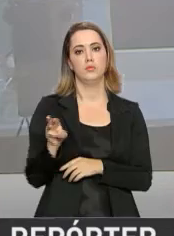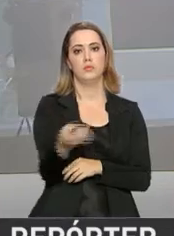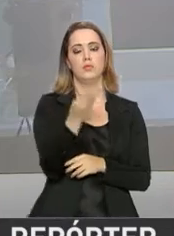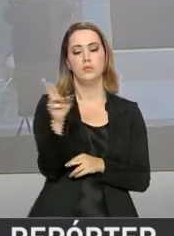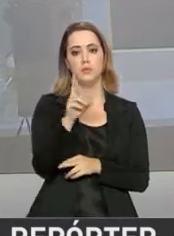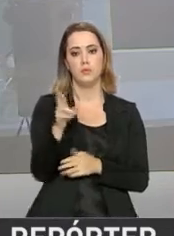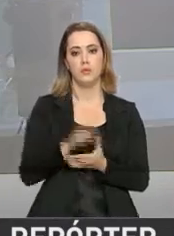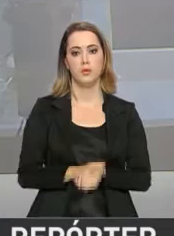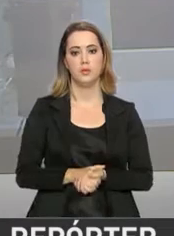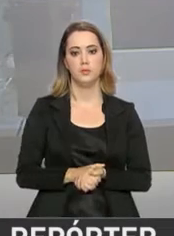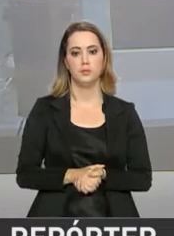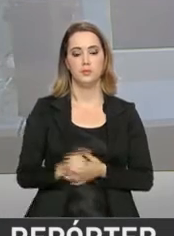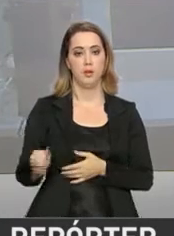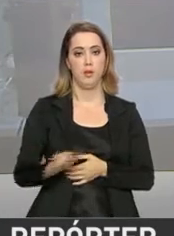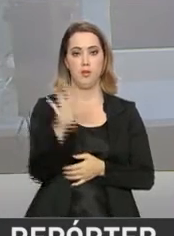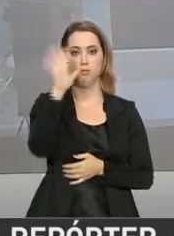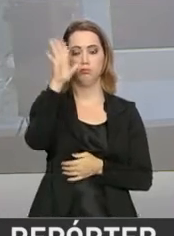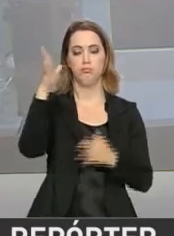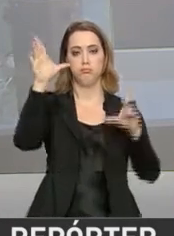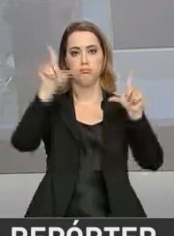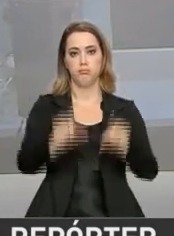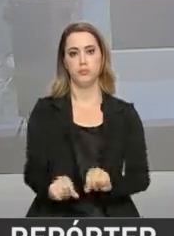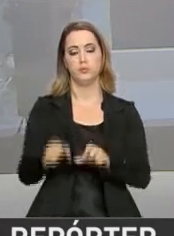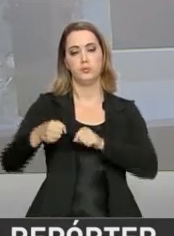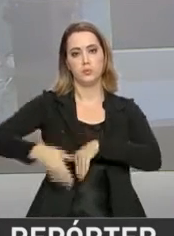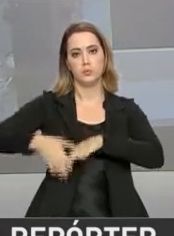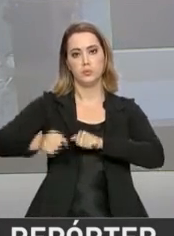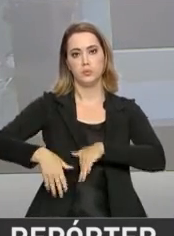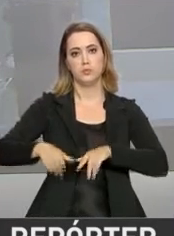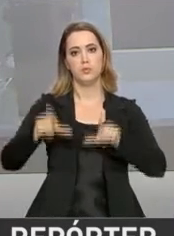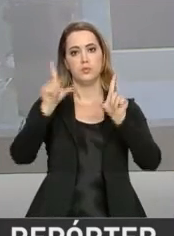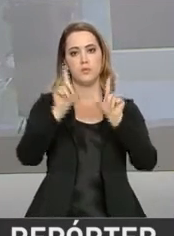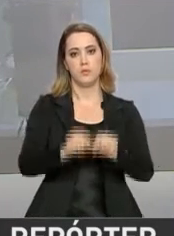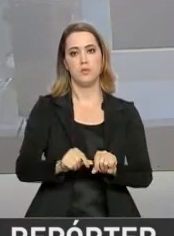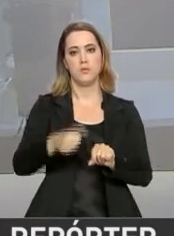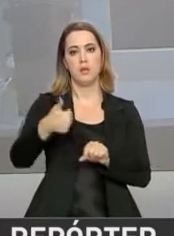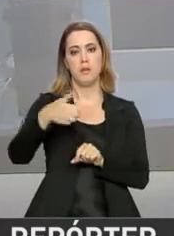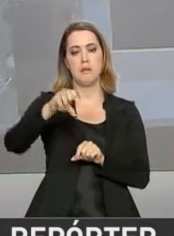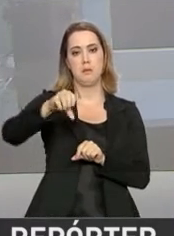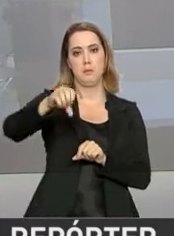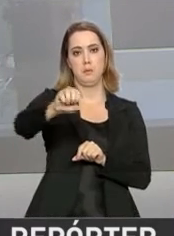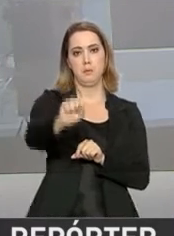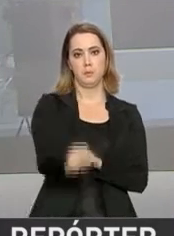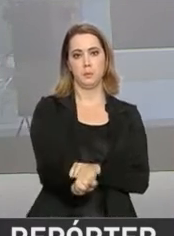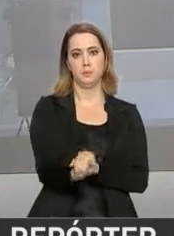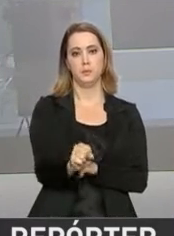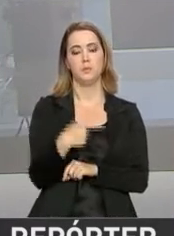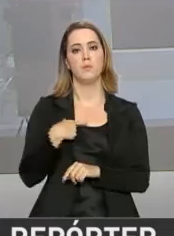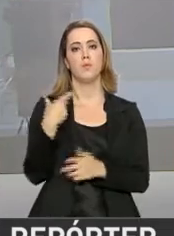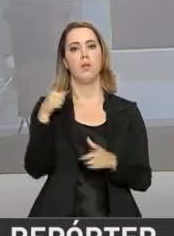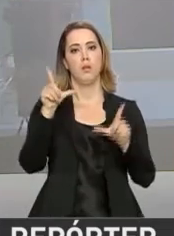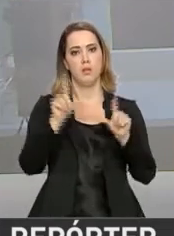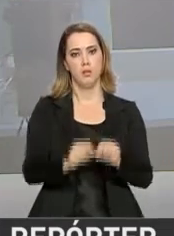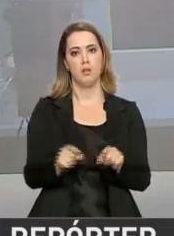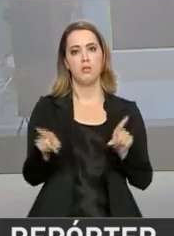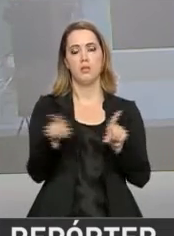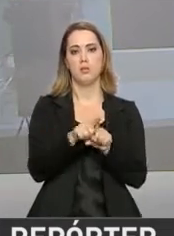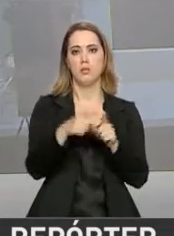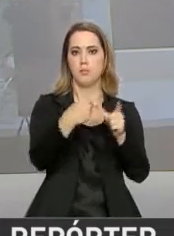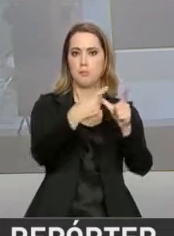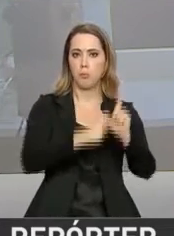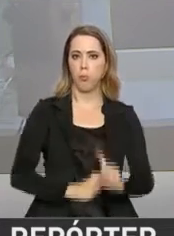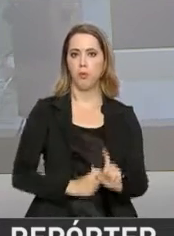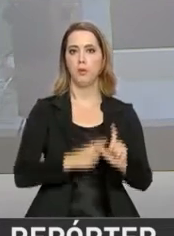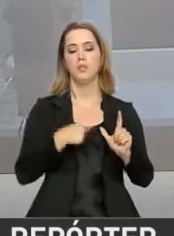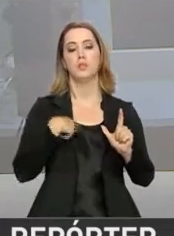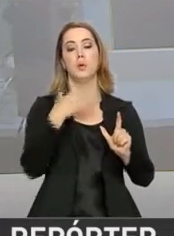reais. A inflação em setembro caiu e foi a menor para o período desde 1998 e essa queda foi puxada pelos